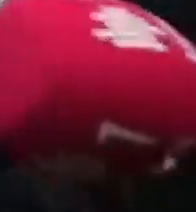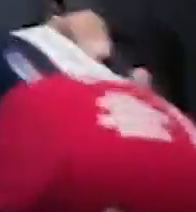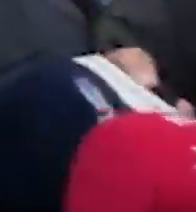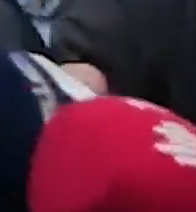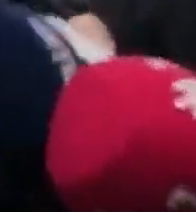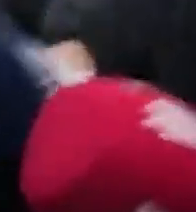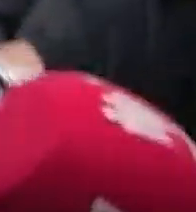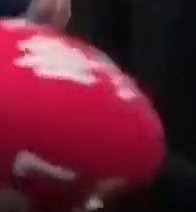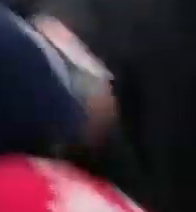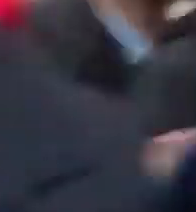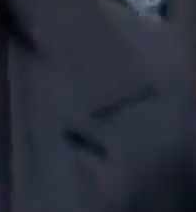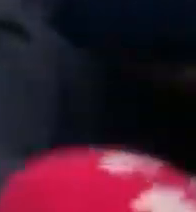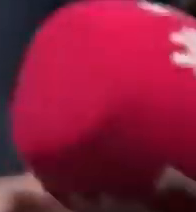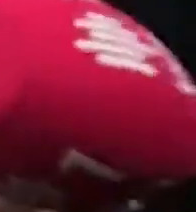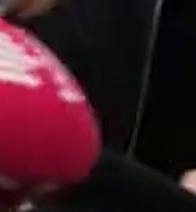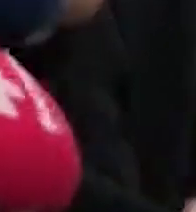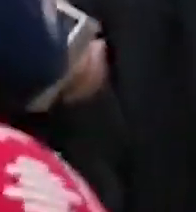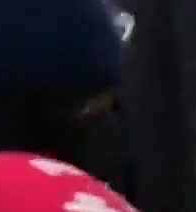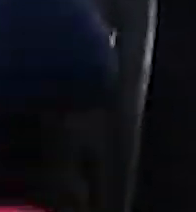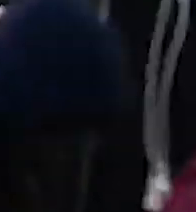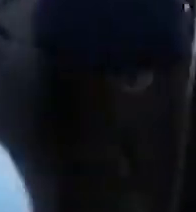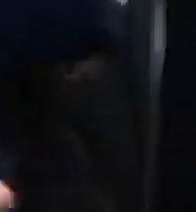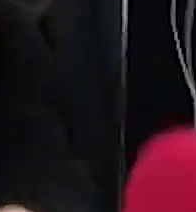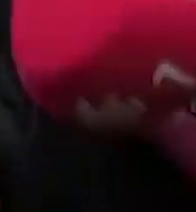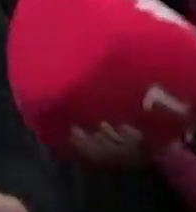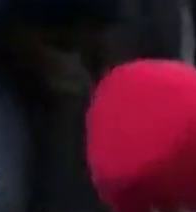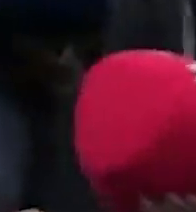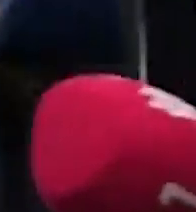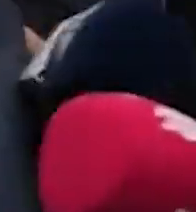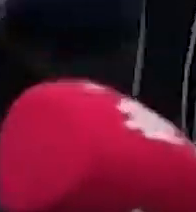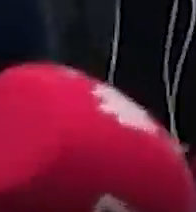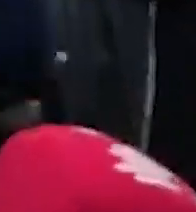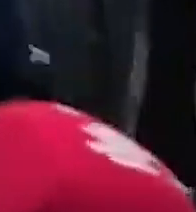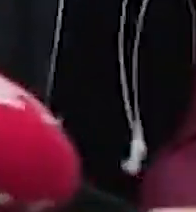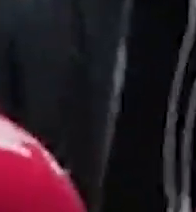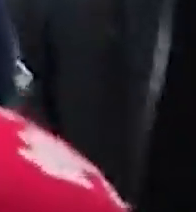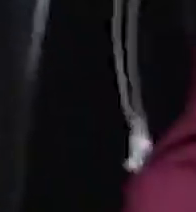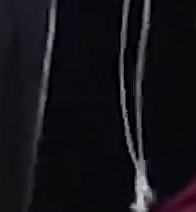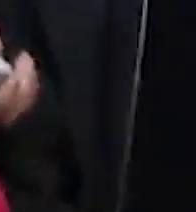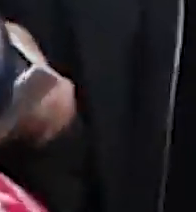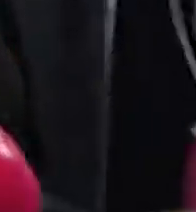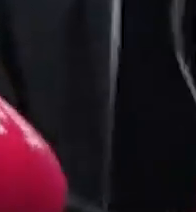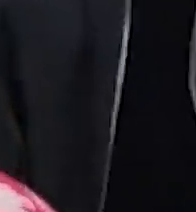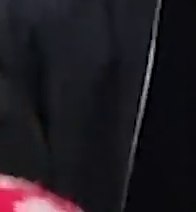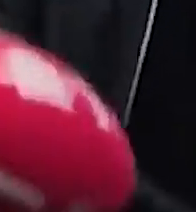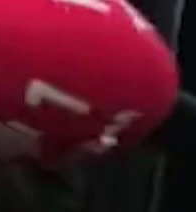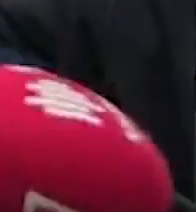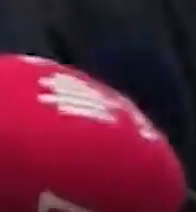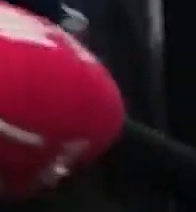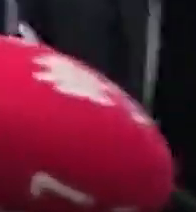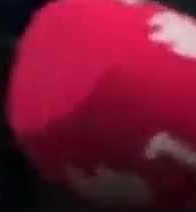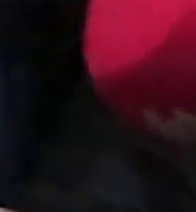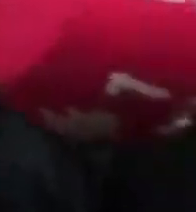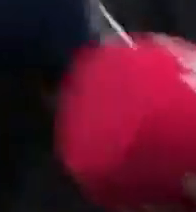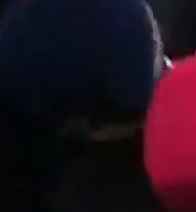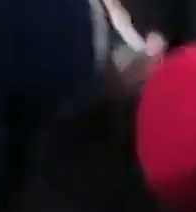neste momento? Não, não é ataque nenhum, é uma invenção, é uma fabulação sobre uma expressão que é comum.